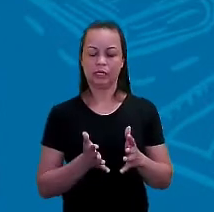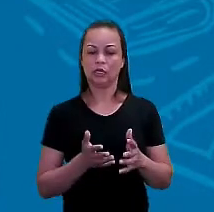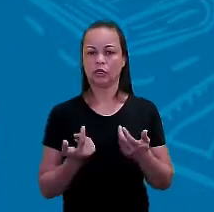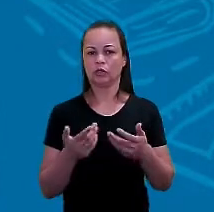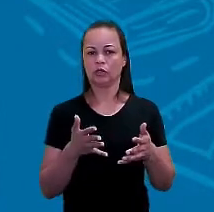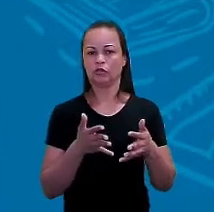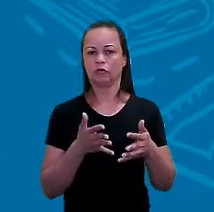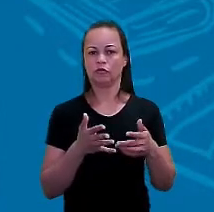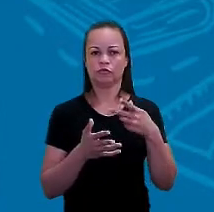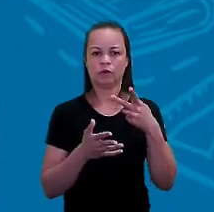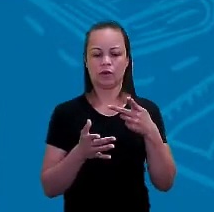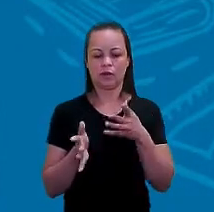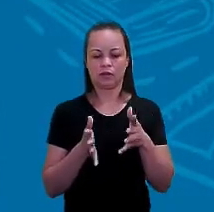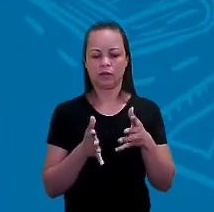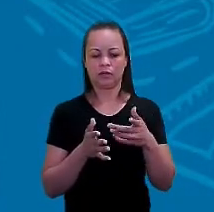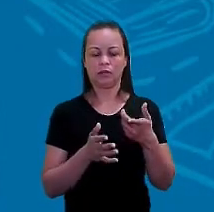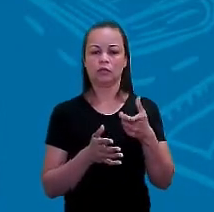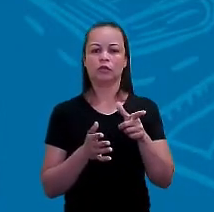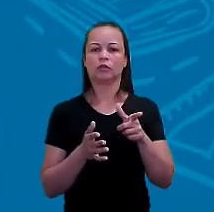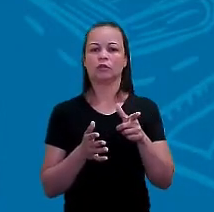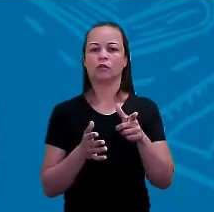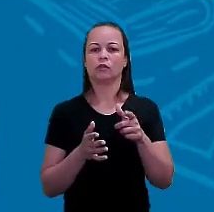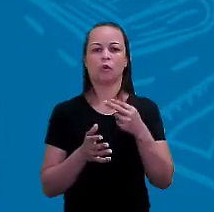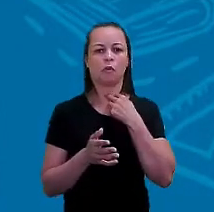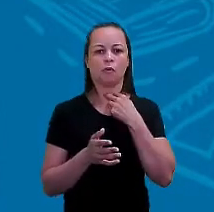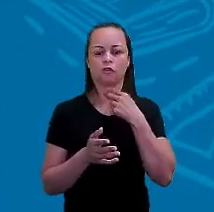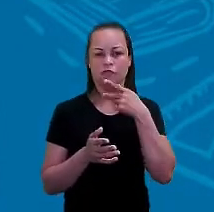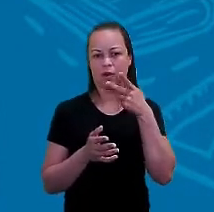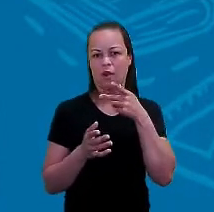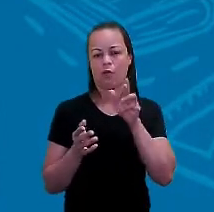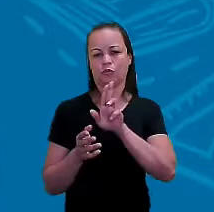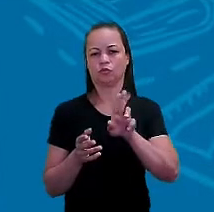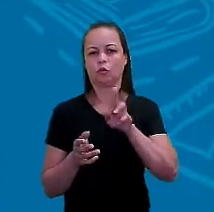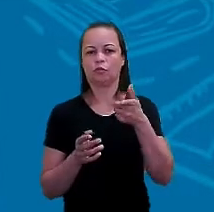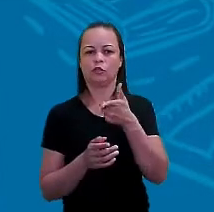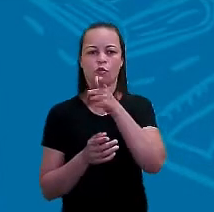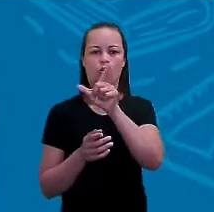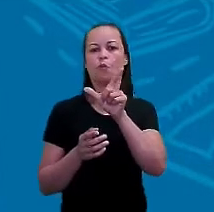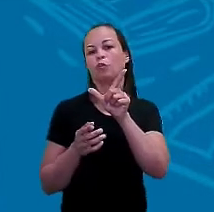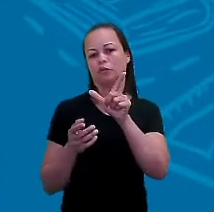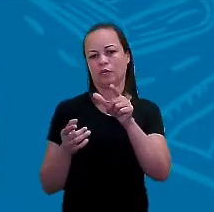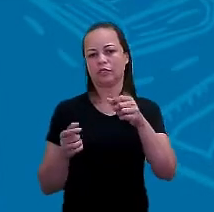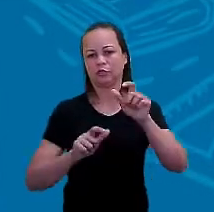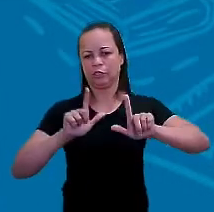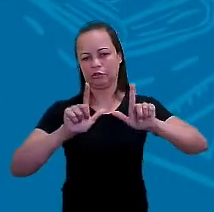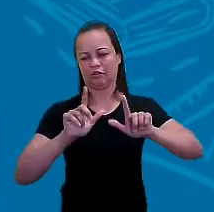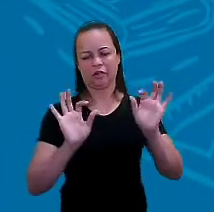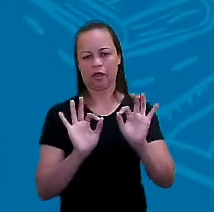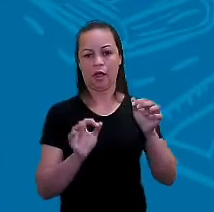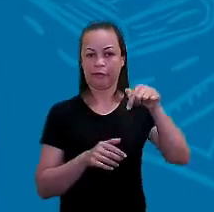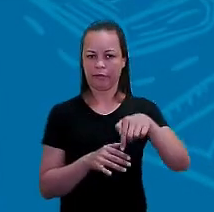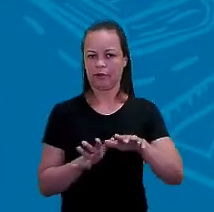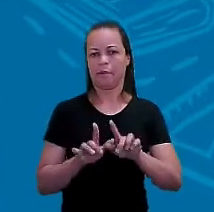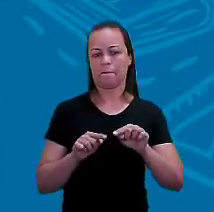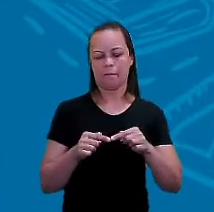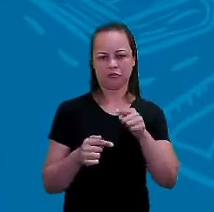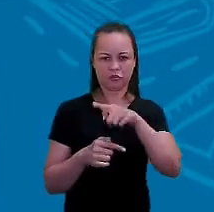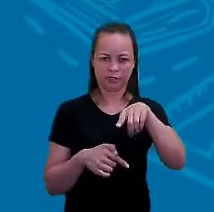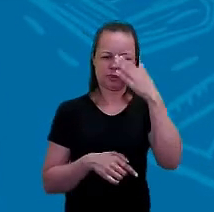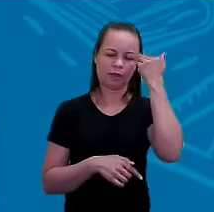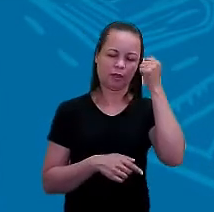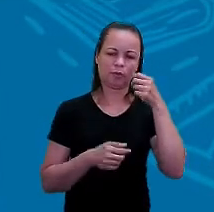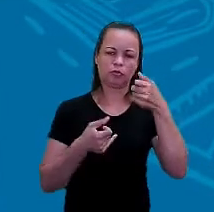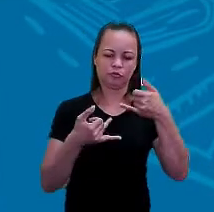porque é concorrência, tá? Eu não posso falar o nome da concorrência aqui. Mas você sabe que é o reality que eu estou falando, tá? Então, vamos lá.